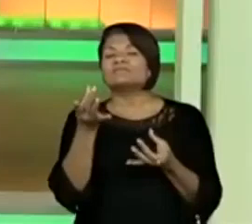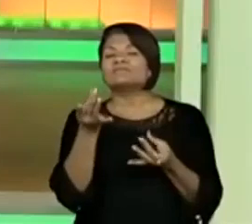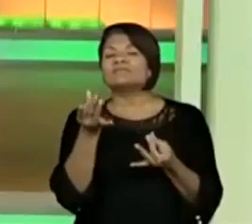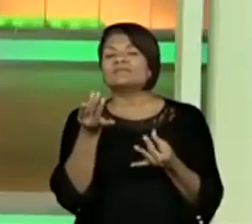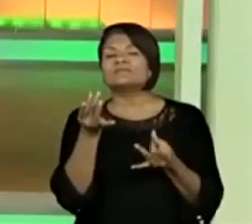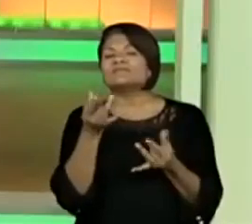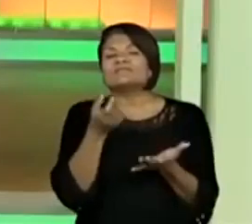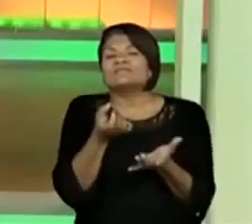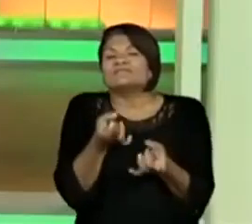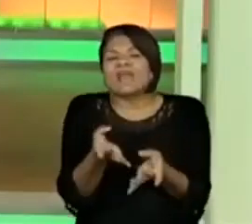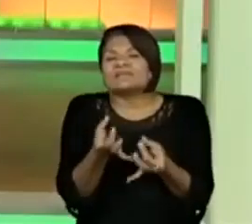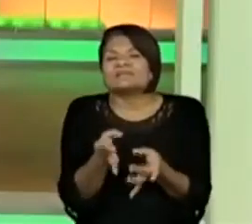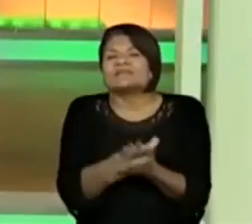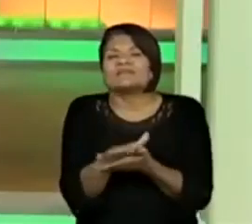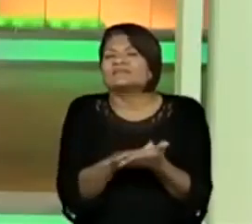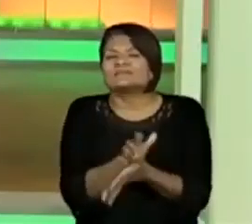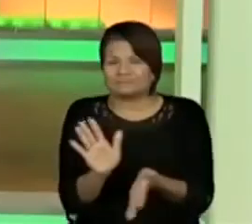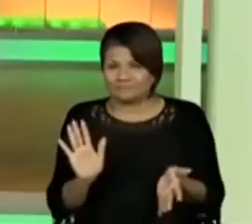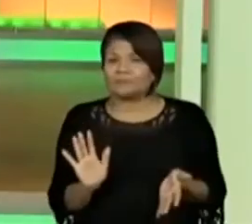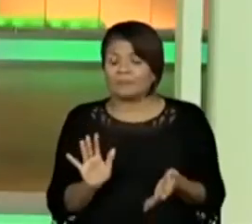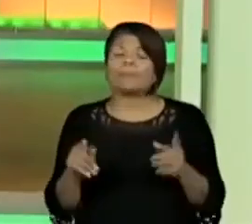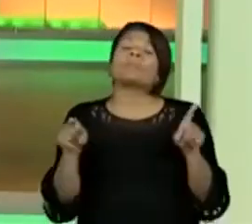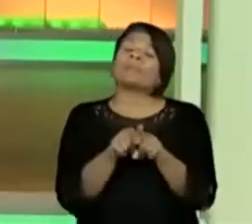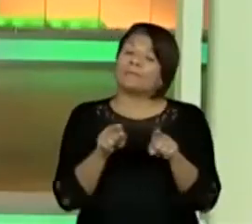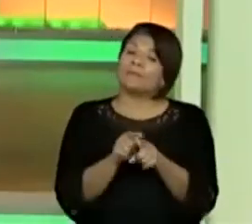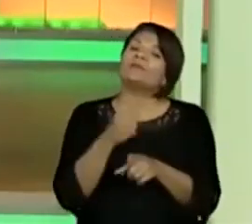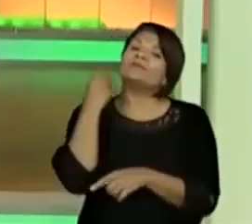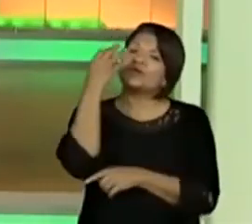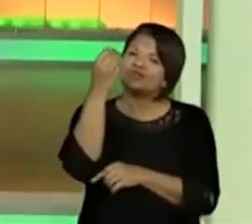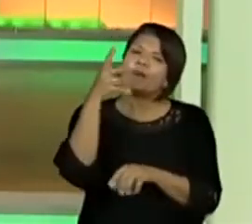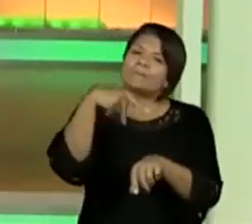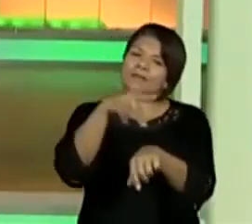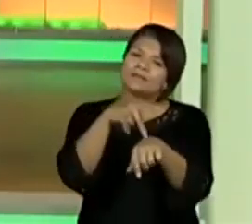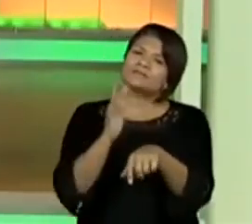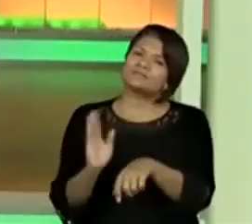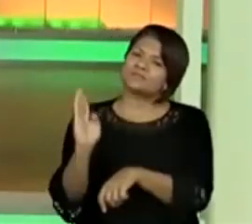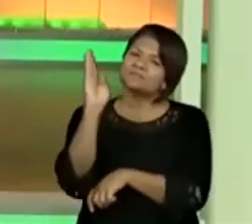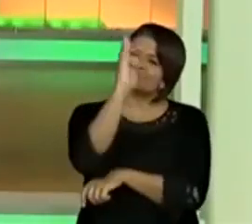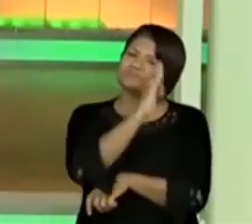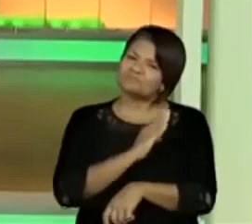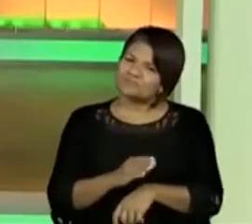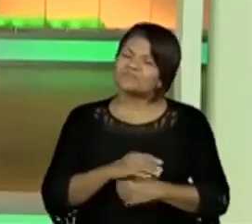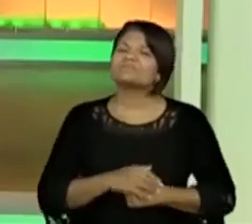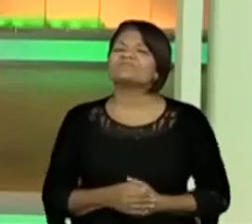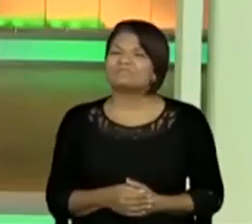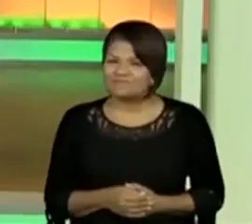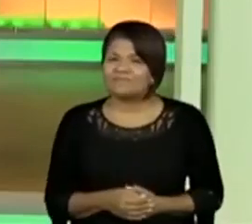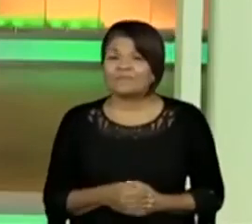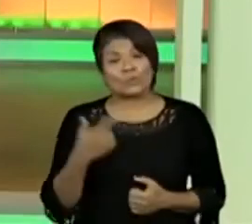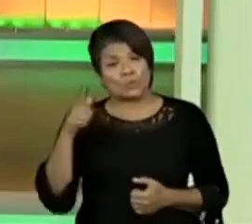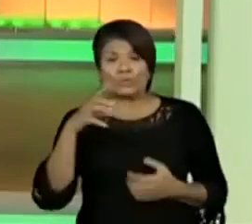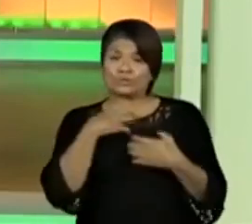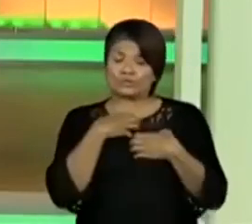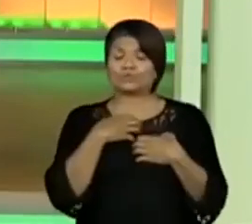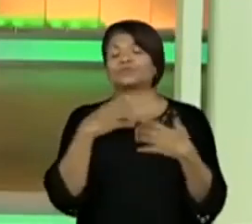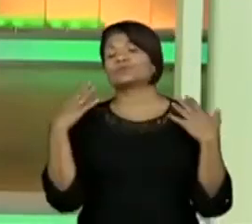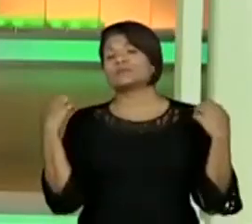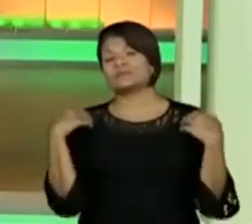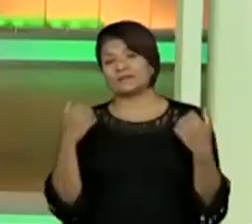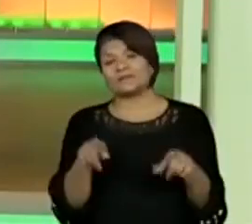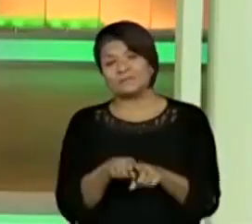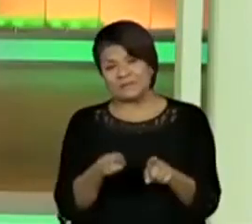mais? Viajar pelo país. E aí vocês podem ter um outro tipo de passeio. Olha